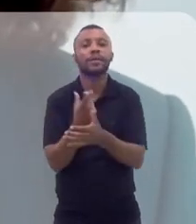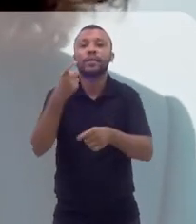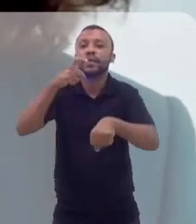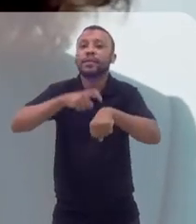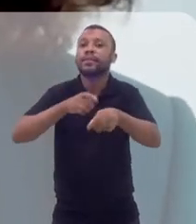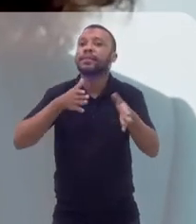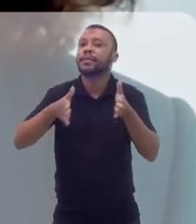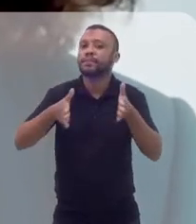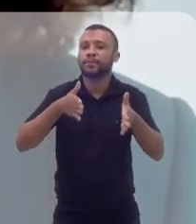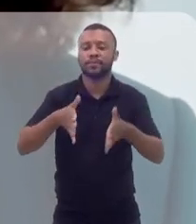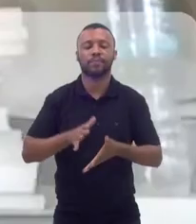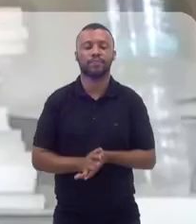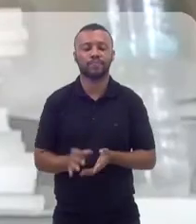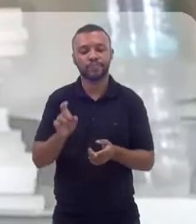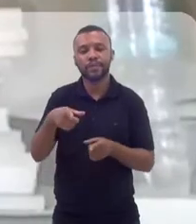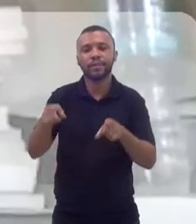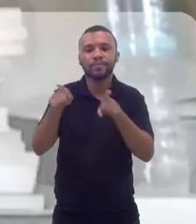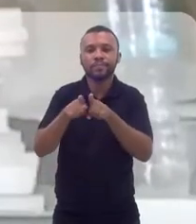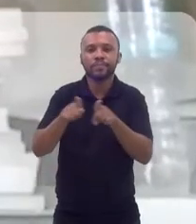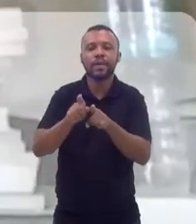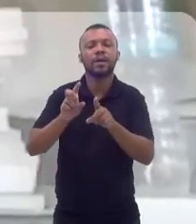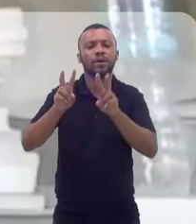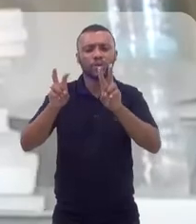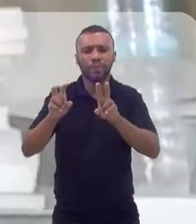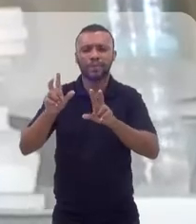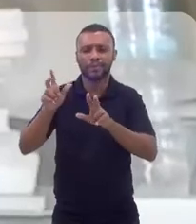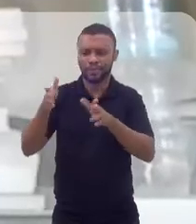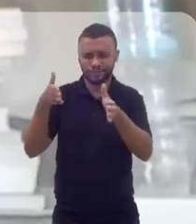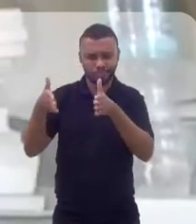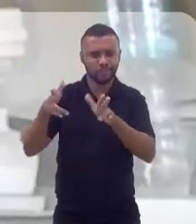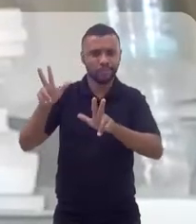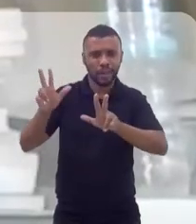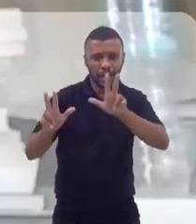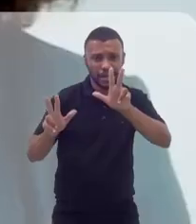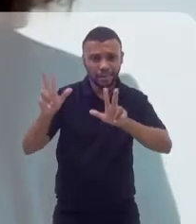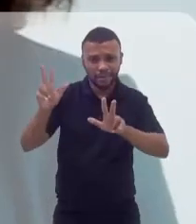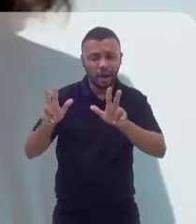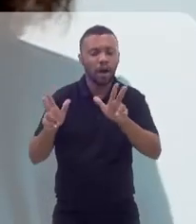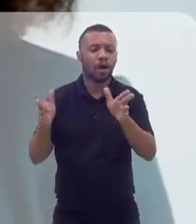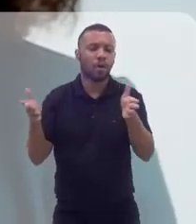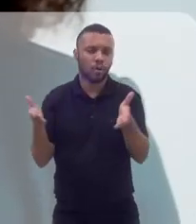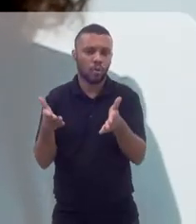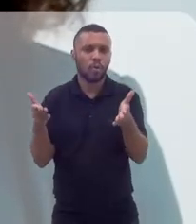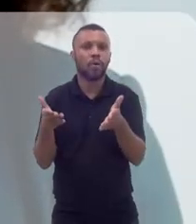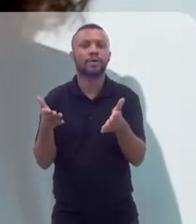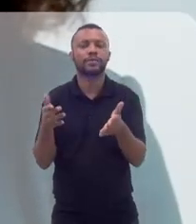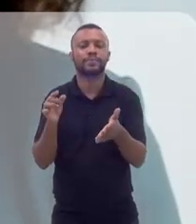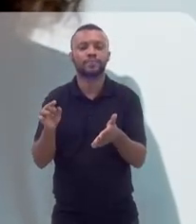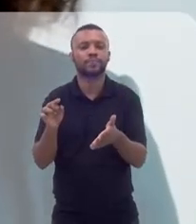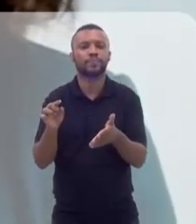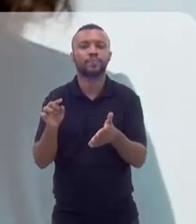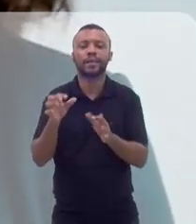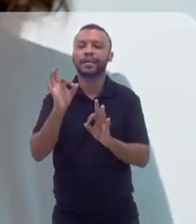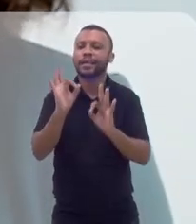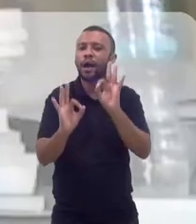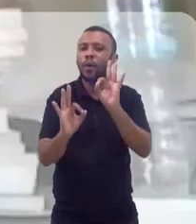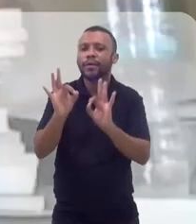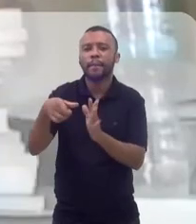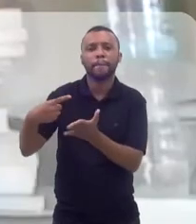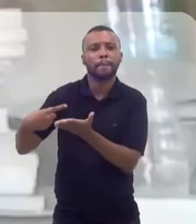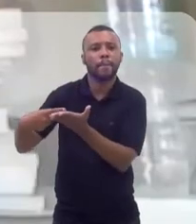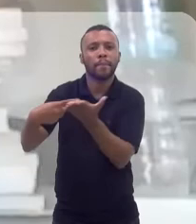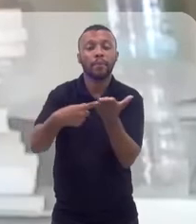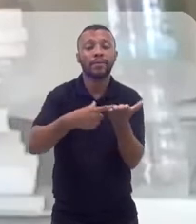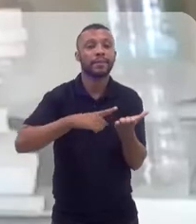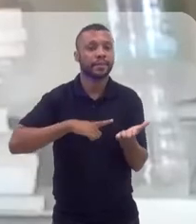acontecer durante esse período. Sem dúvida, acho que tem a questão do licenciamento do carnaval, hoje, do carnaval de rua do Rio, ele está... essa